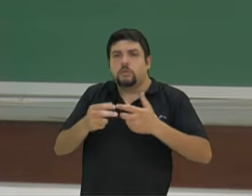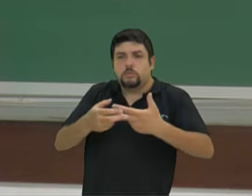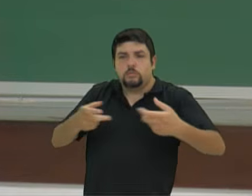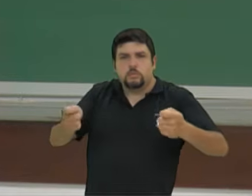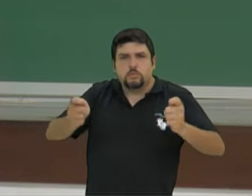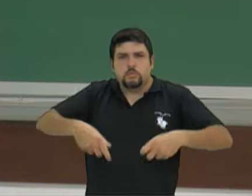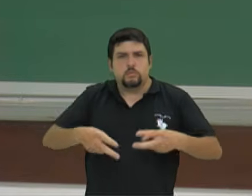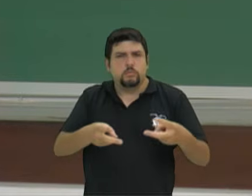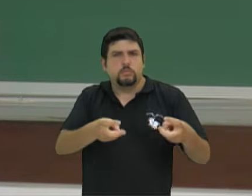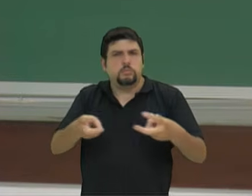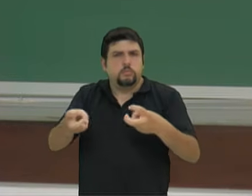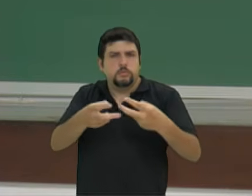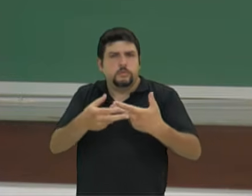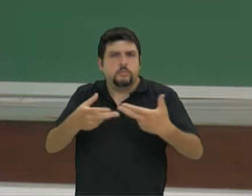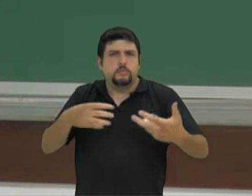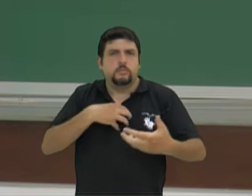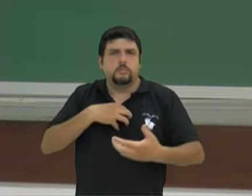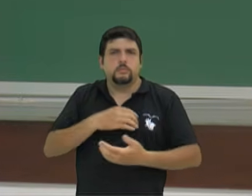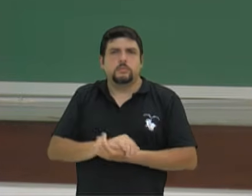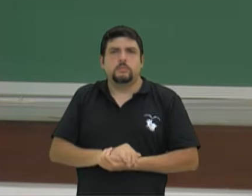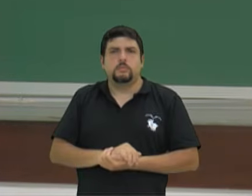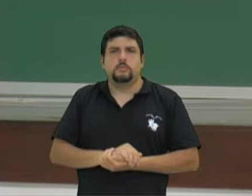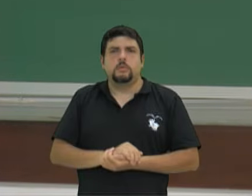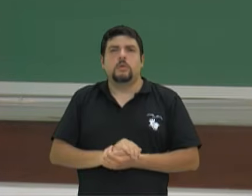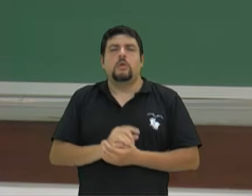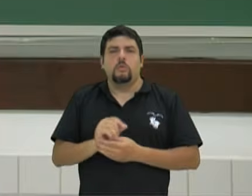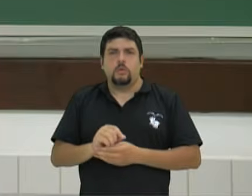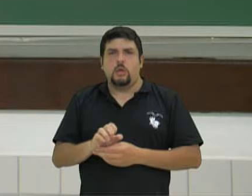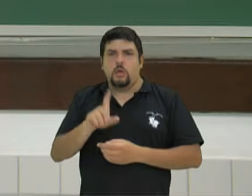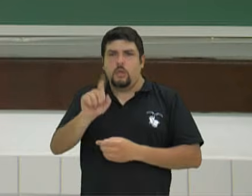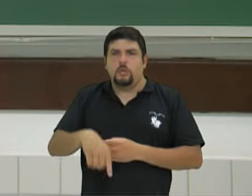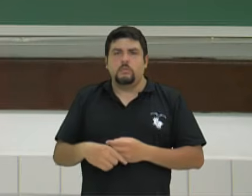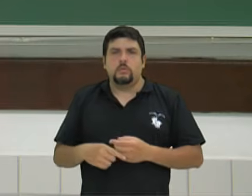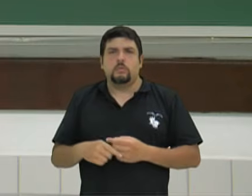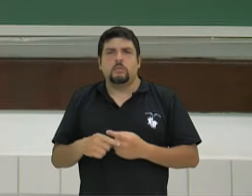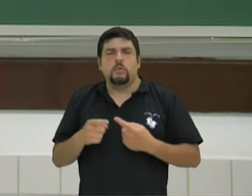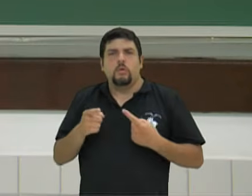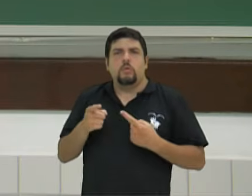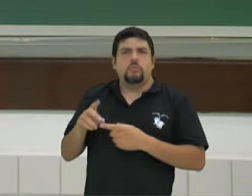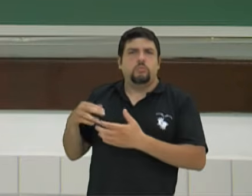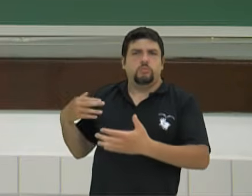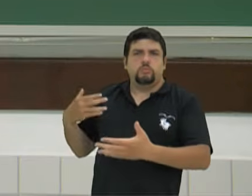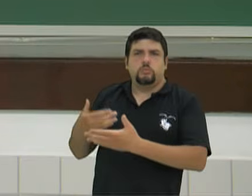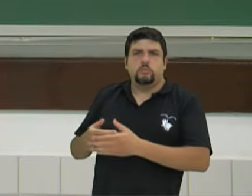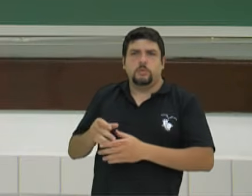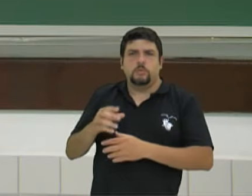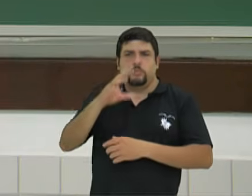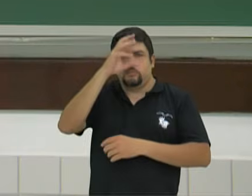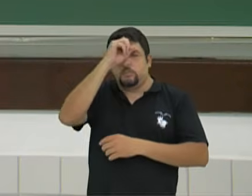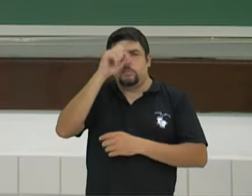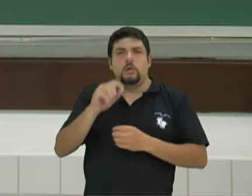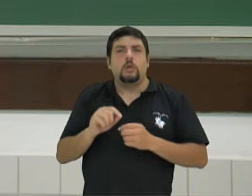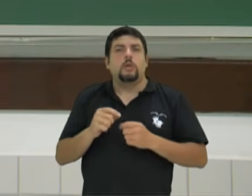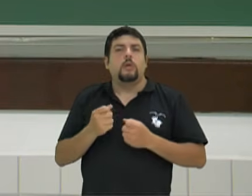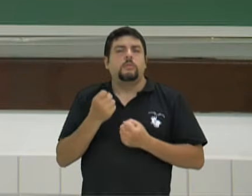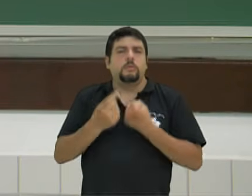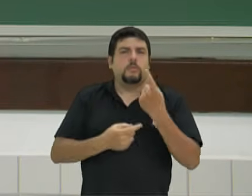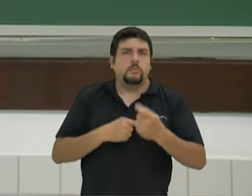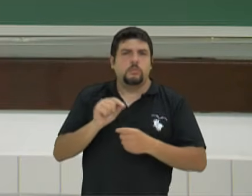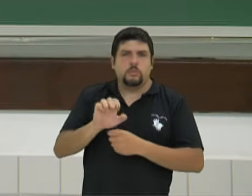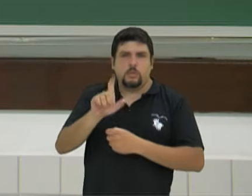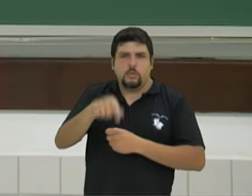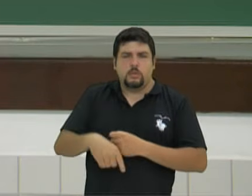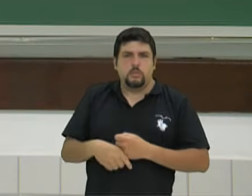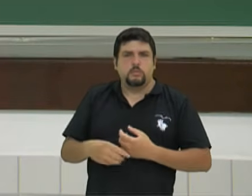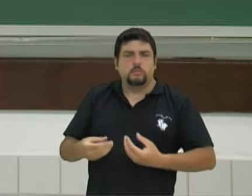de diversas formas. Então, ele vai na contramão de tudo aquilo que a gente ensinou até agora, tá? Às vezes até replicando o impacto nos nossos